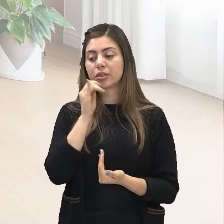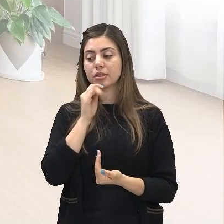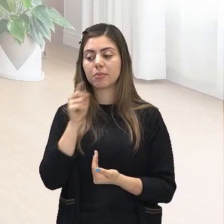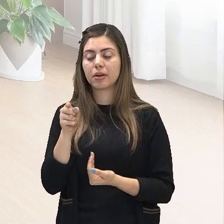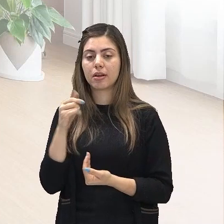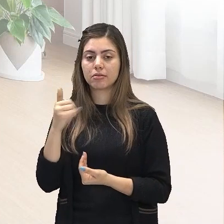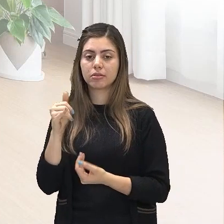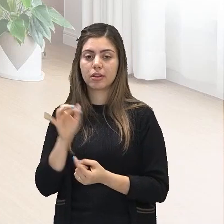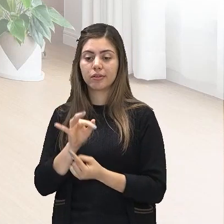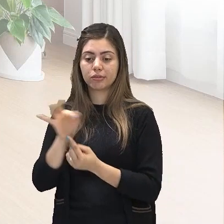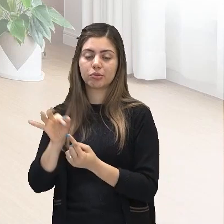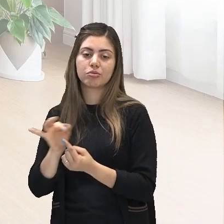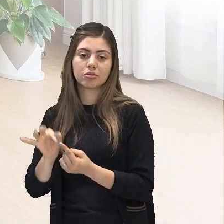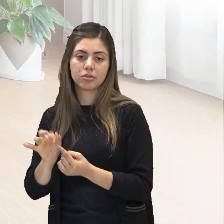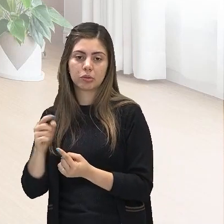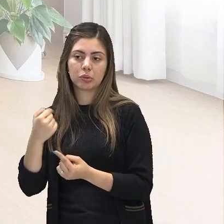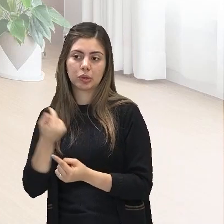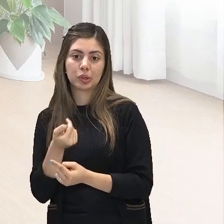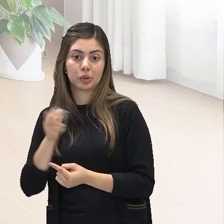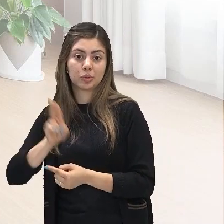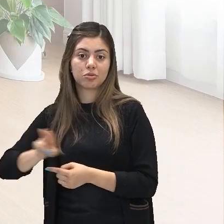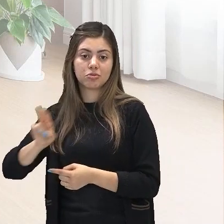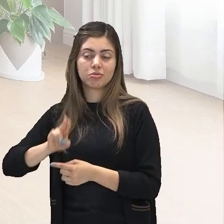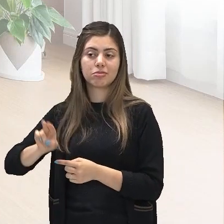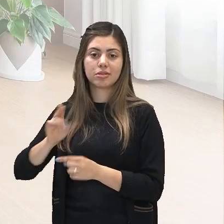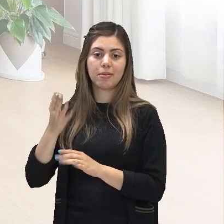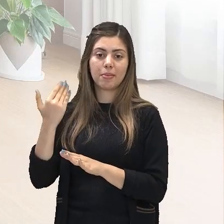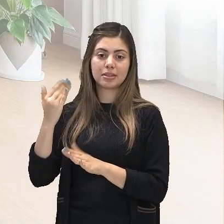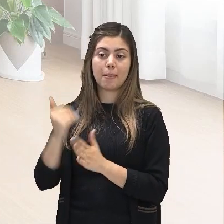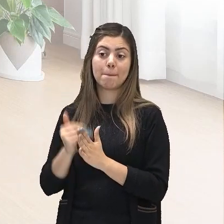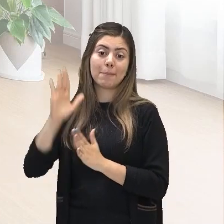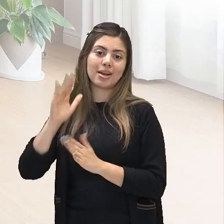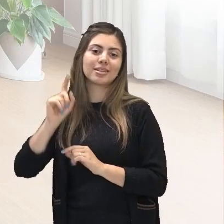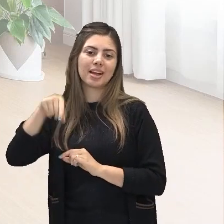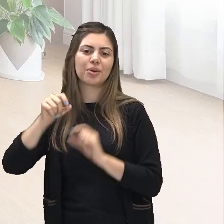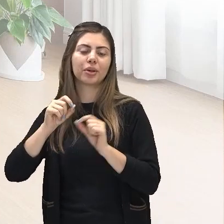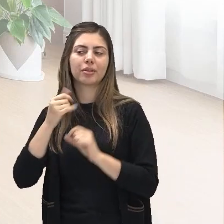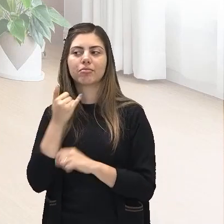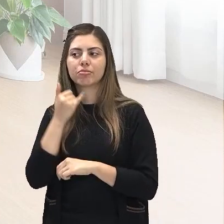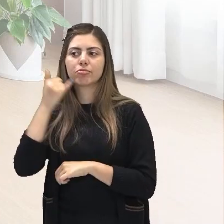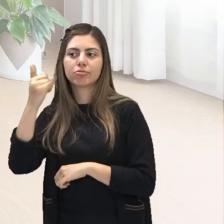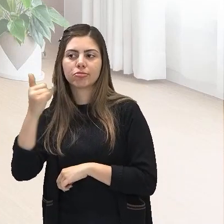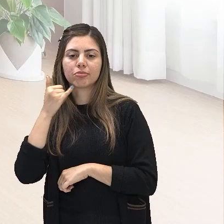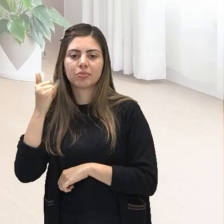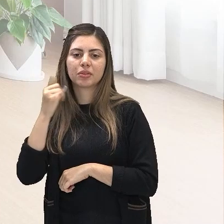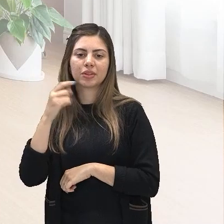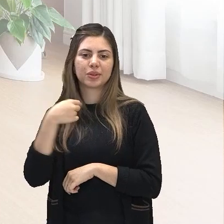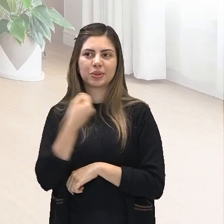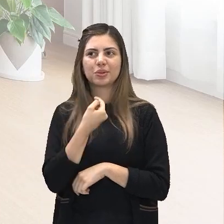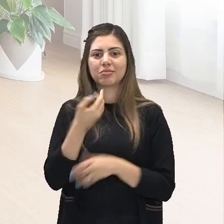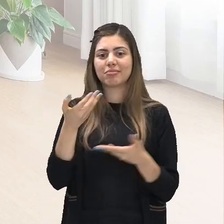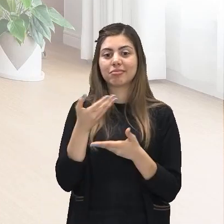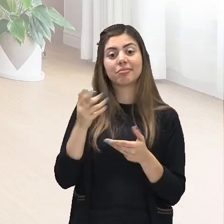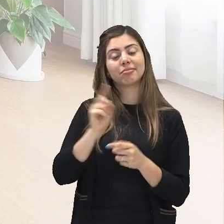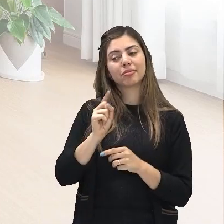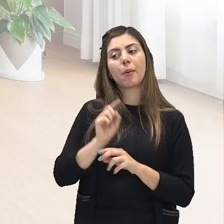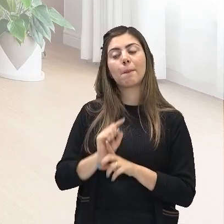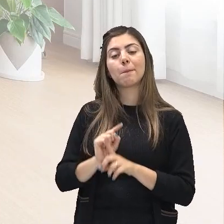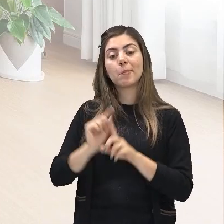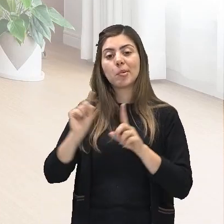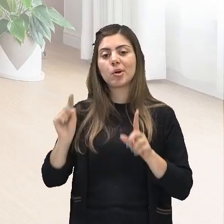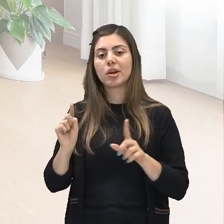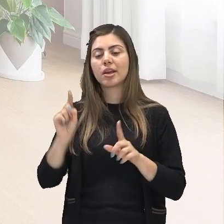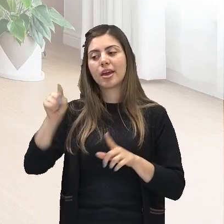que era a função mais utilizada de um celular, era ligar para alguém, né? Que hoje em dia a gente quase não liga mais para ninguém, mas ele tem essa função que é justamente